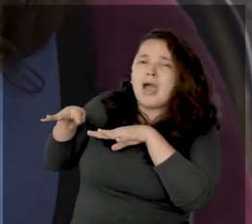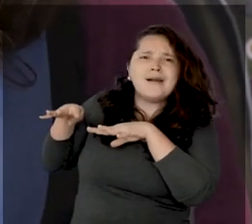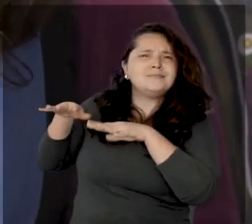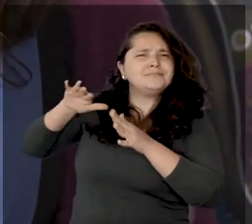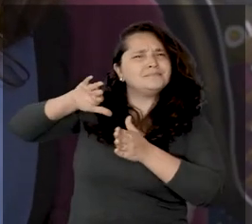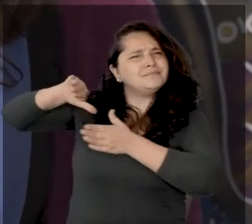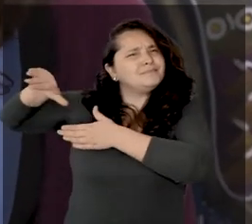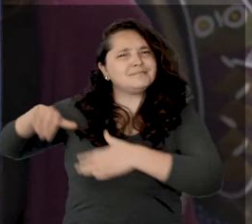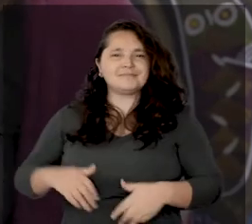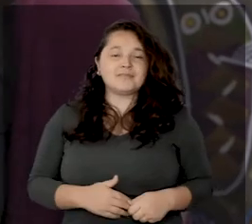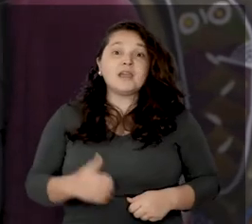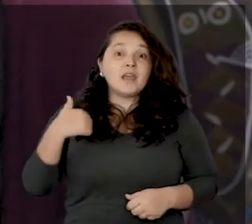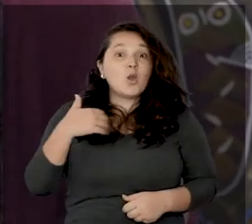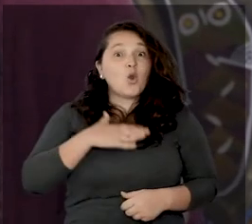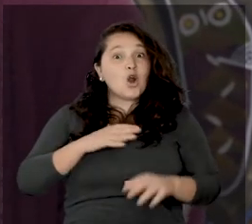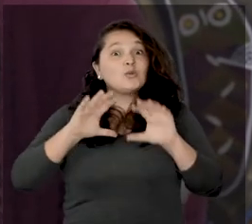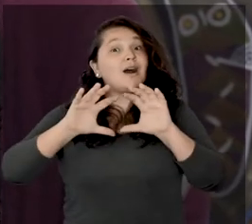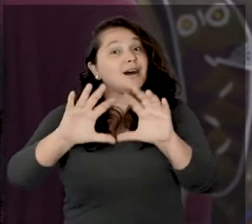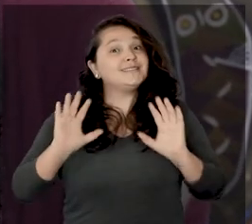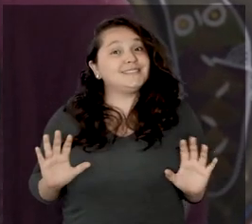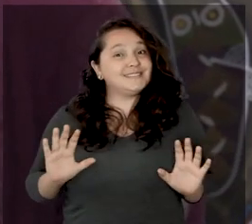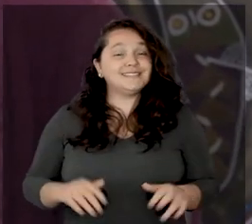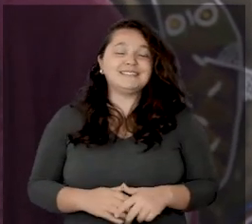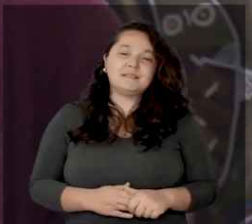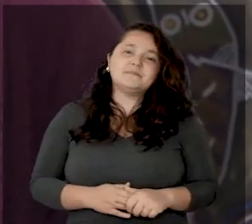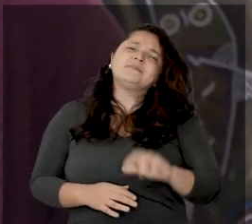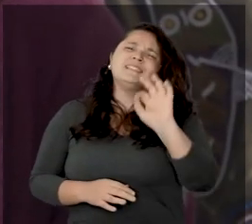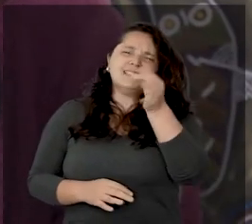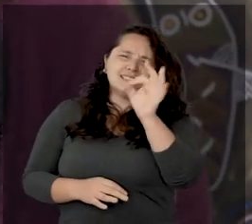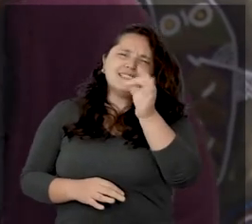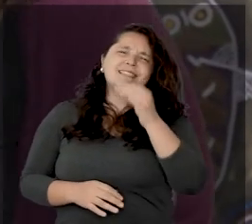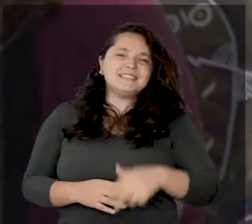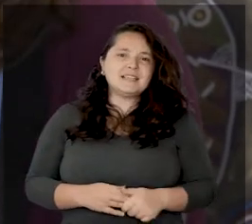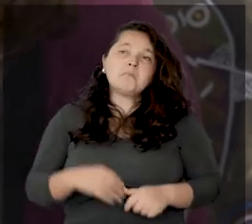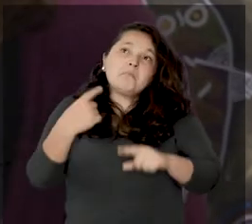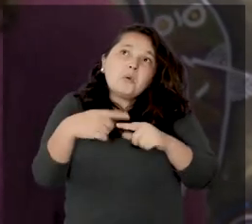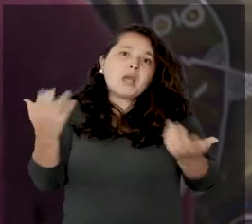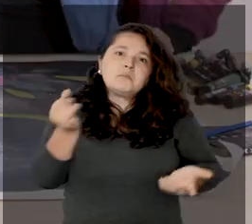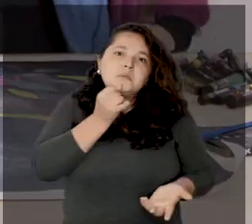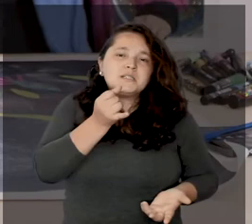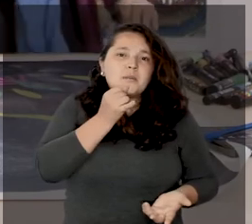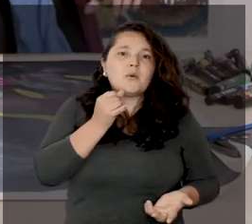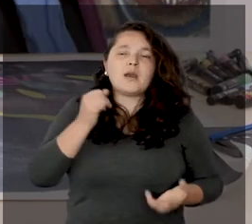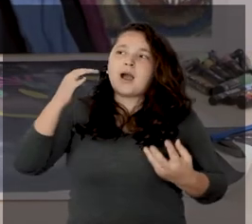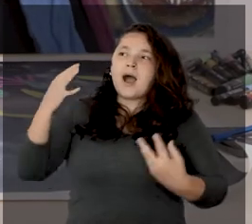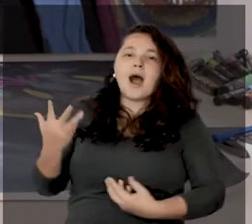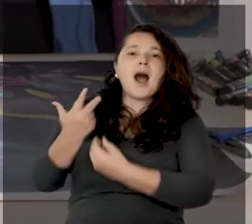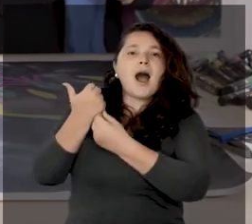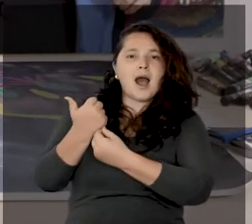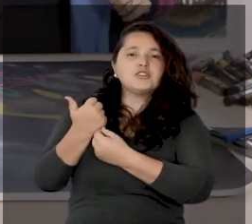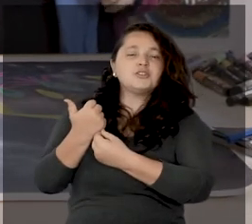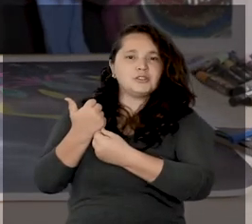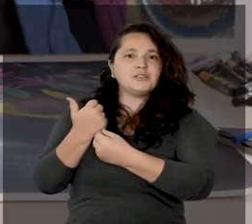tal. É, porque também parece que ter aprendido, sei lá, arte ou cultura visual, sei